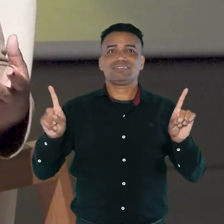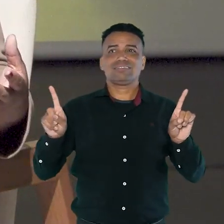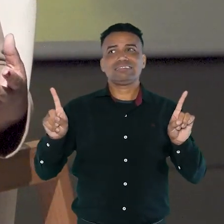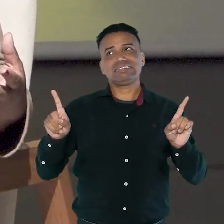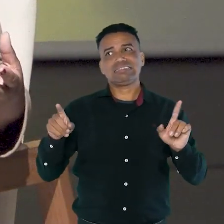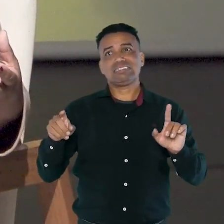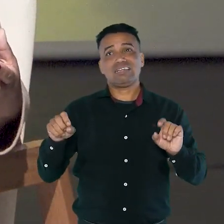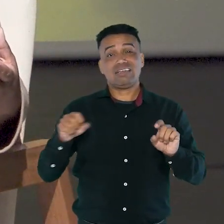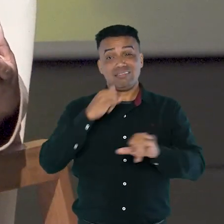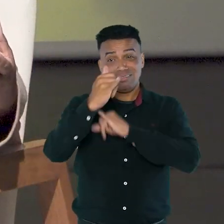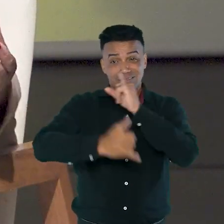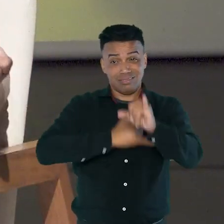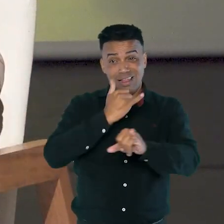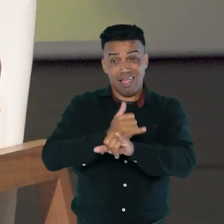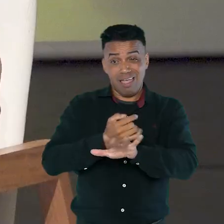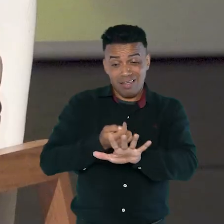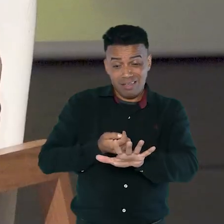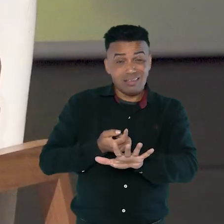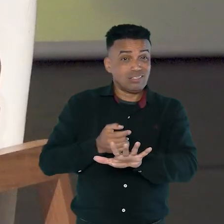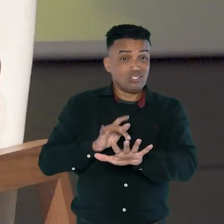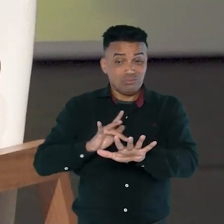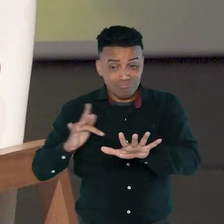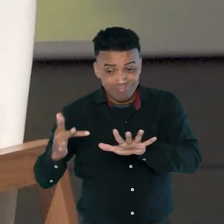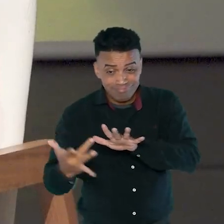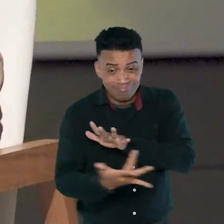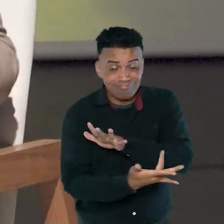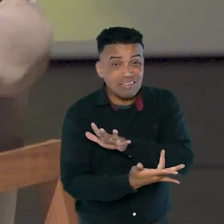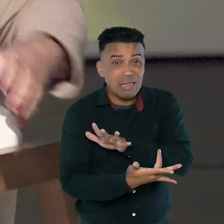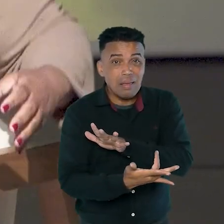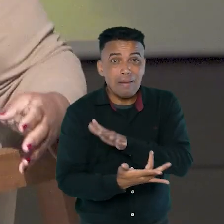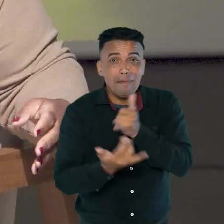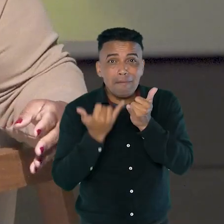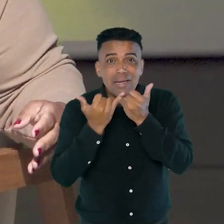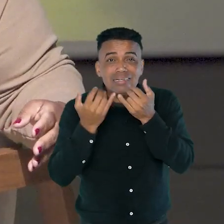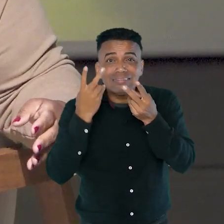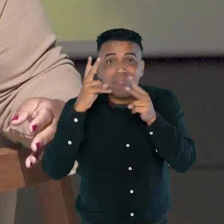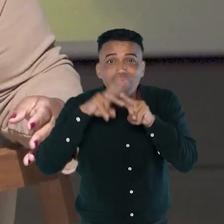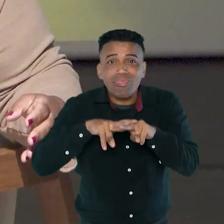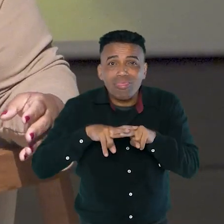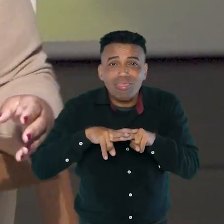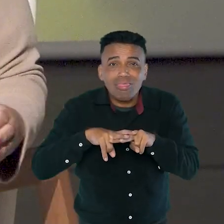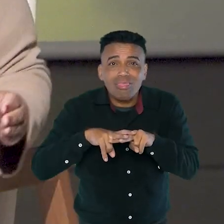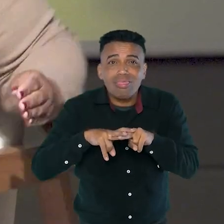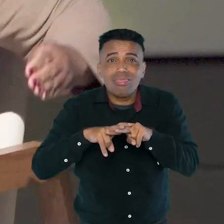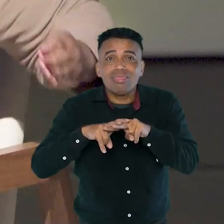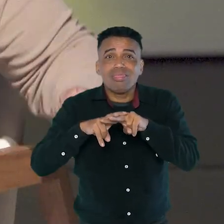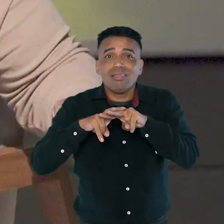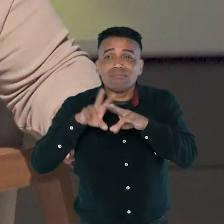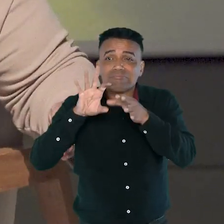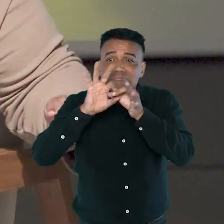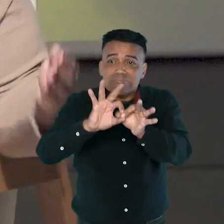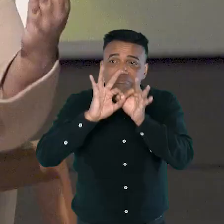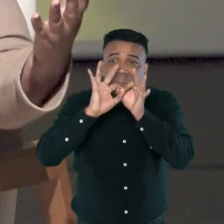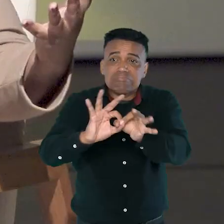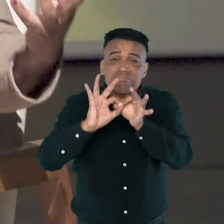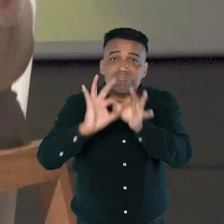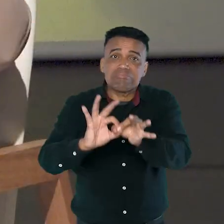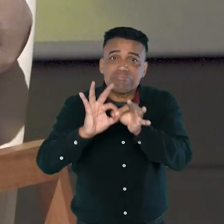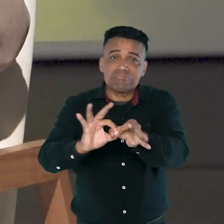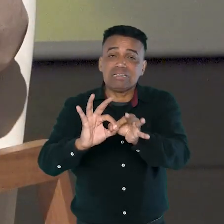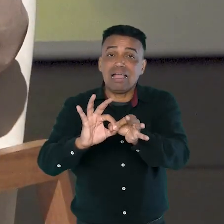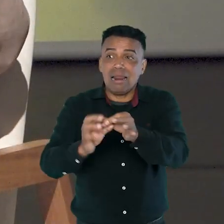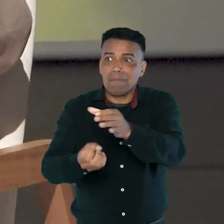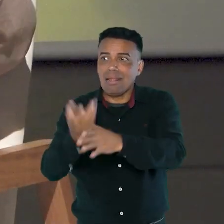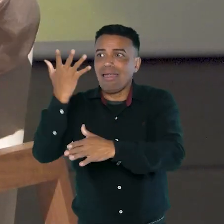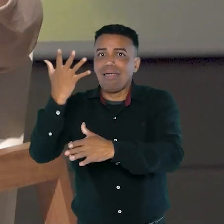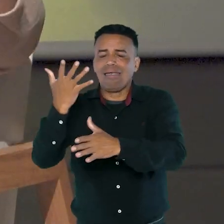redes sociais, parece que a gente fica preso àquela pessoa, né? Você está conectado àquela pessoa, aí ela